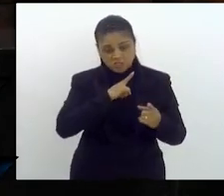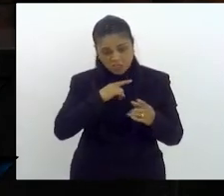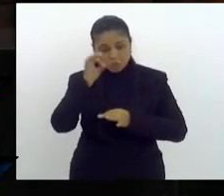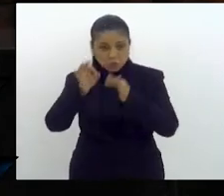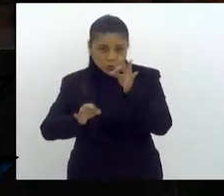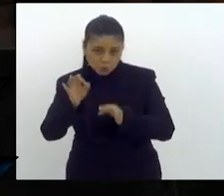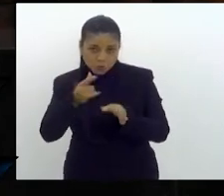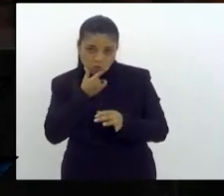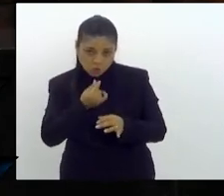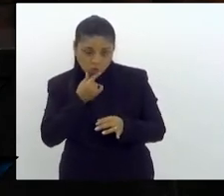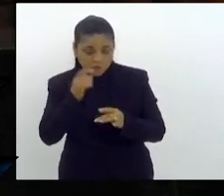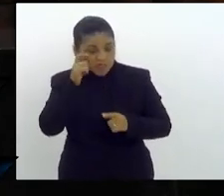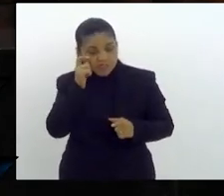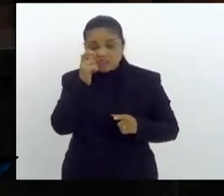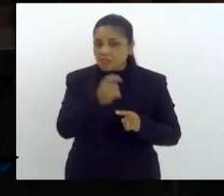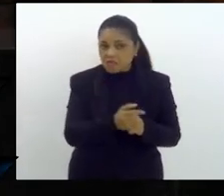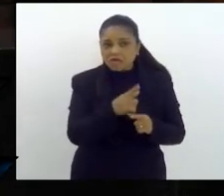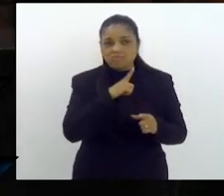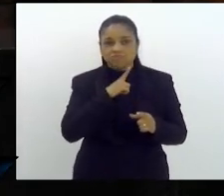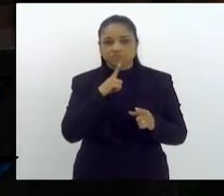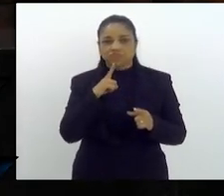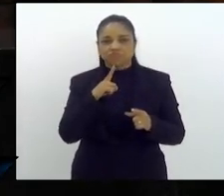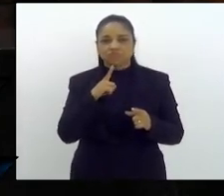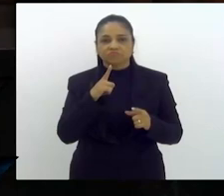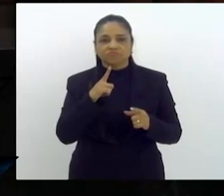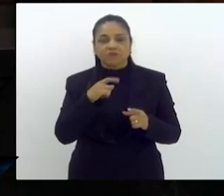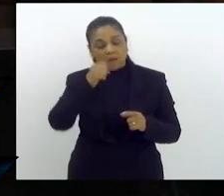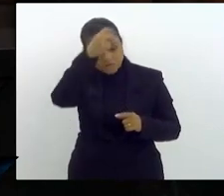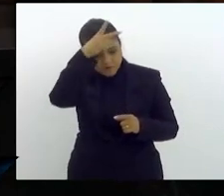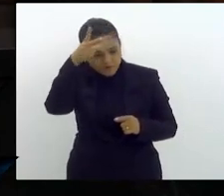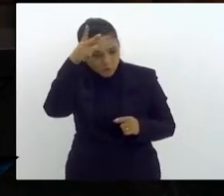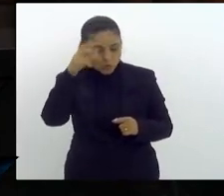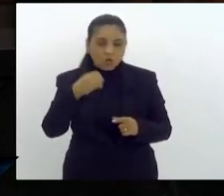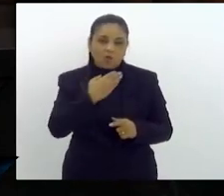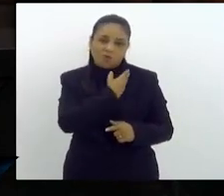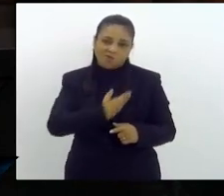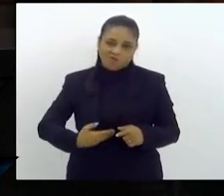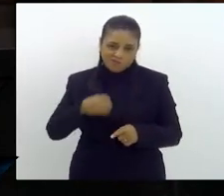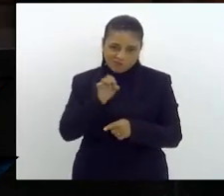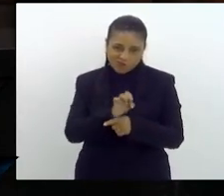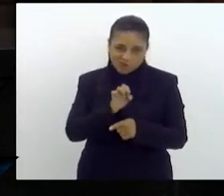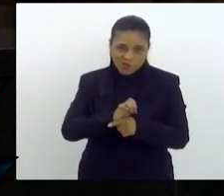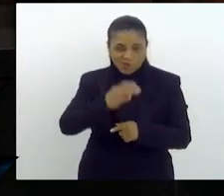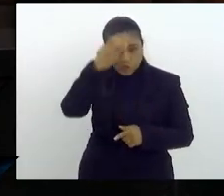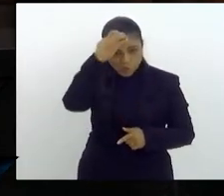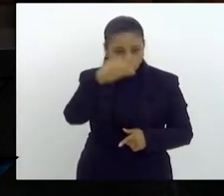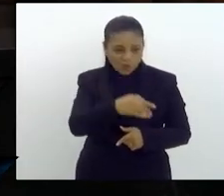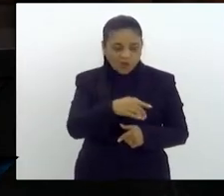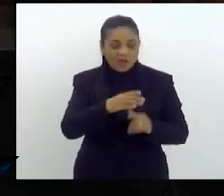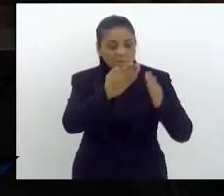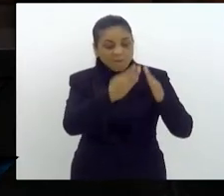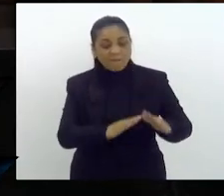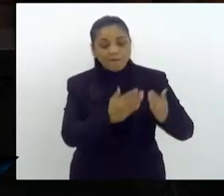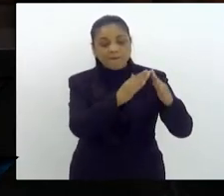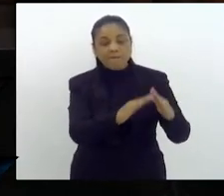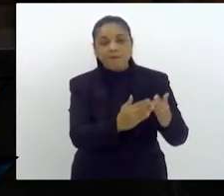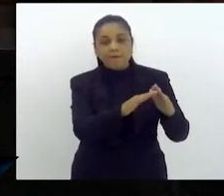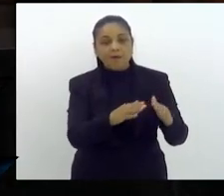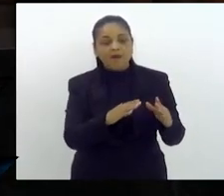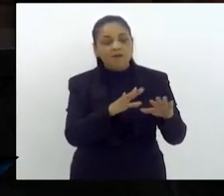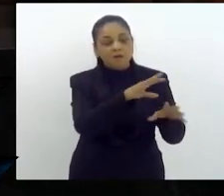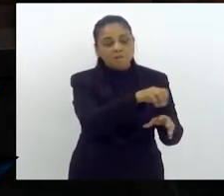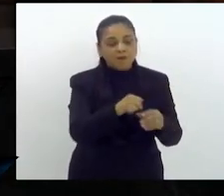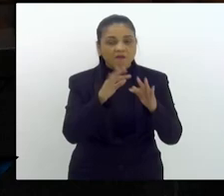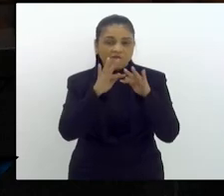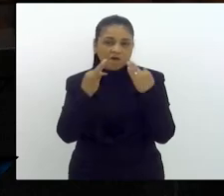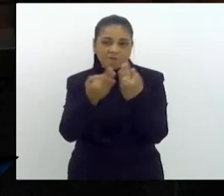com outros interesses querendo jogar conta para prefeitura e para o governo do estado dizendo assim demora as casas Pega essas famílias e